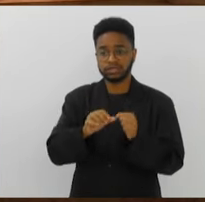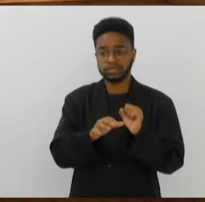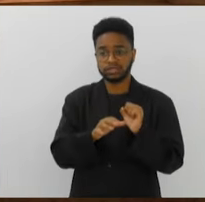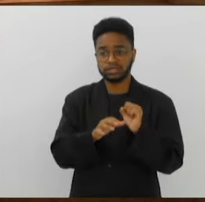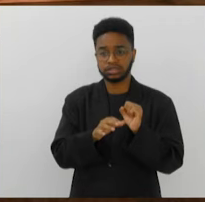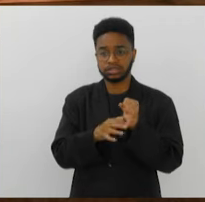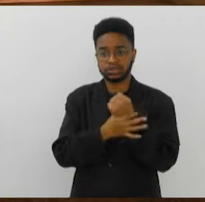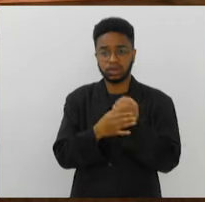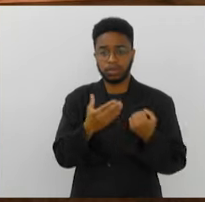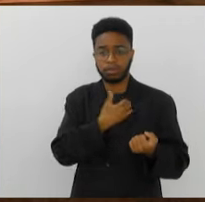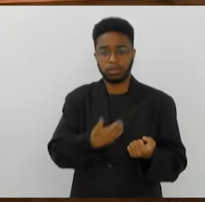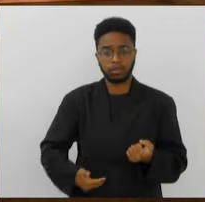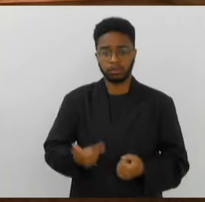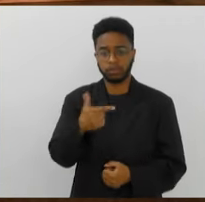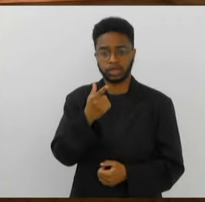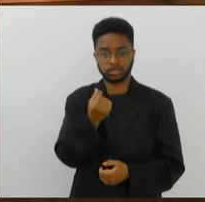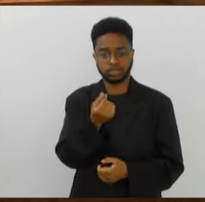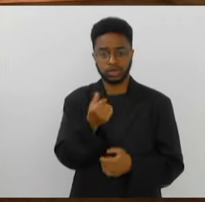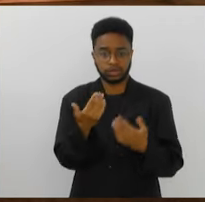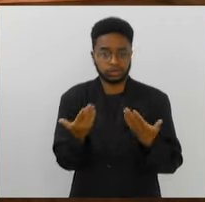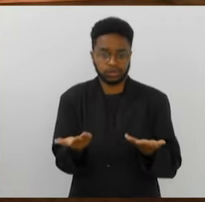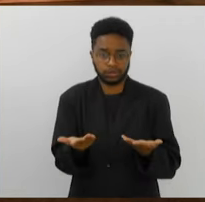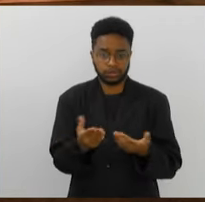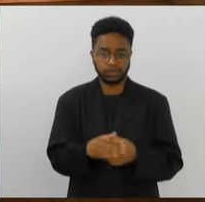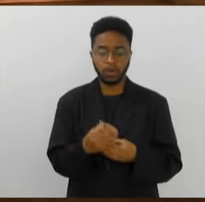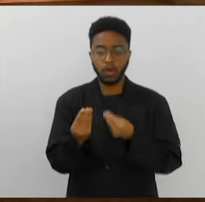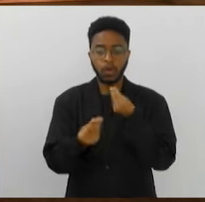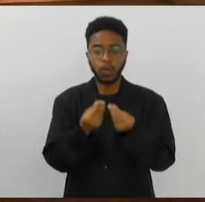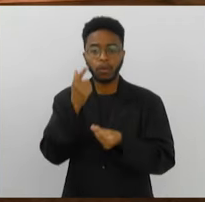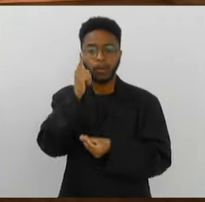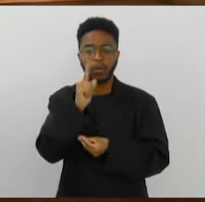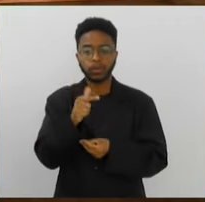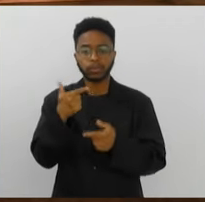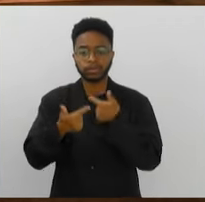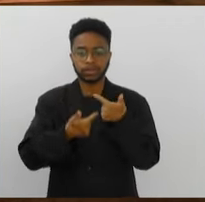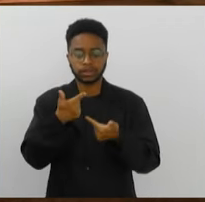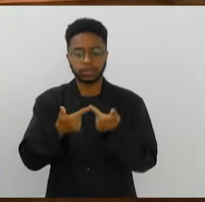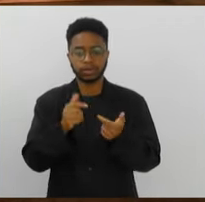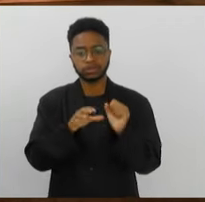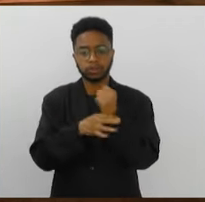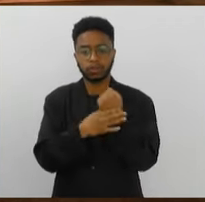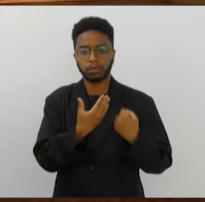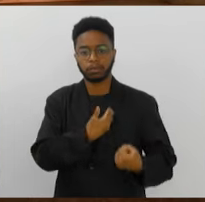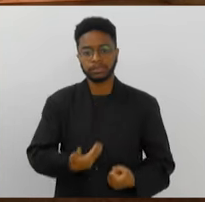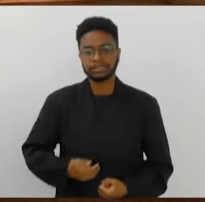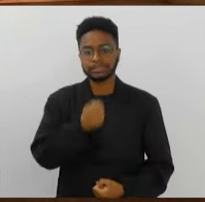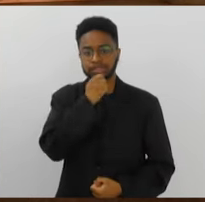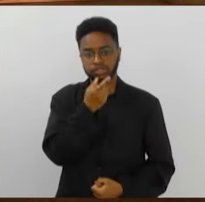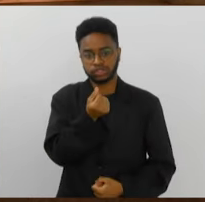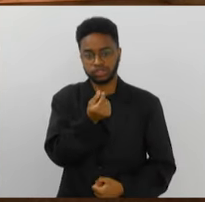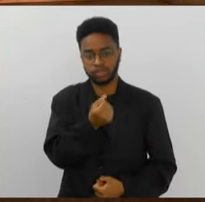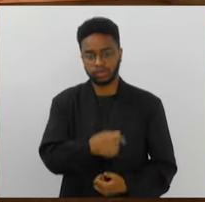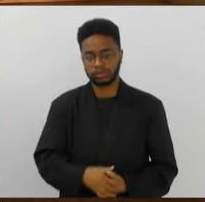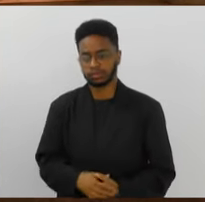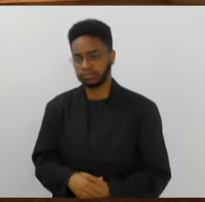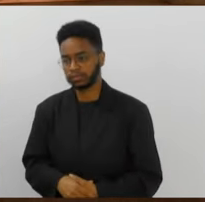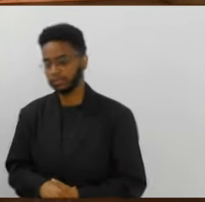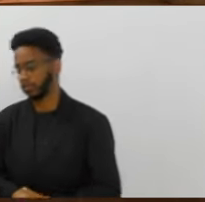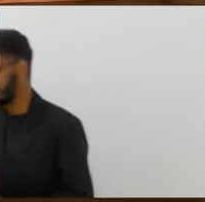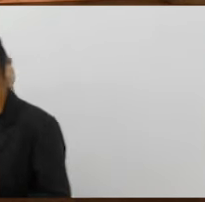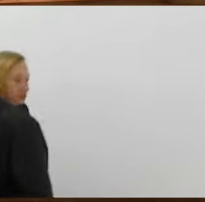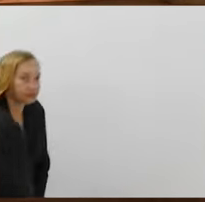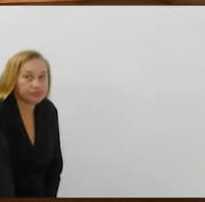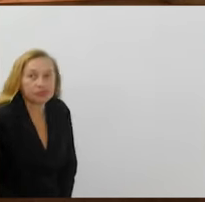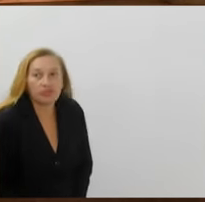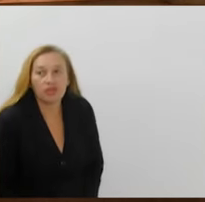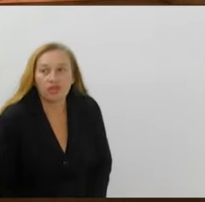sem dinheiro. Então, vocês... Tipo assim, como é que você consegue fazer segurança pública sem dinheiro, sem armamento adequado, que é